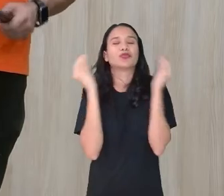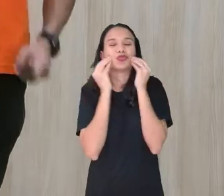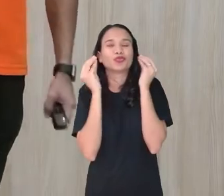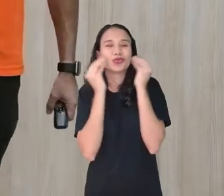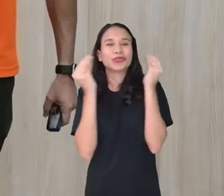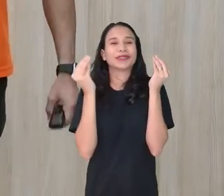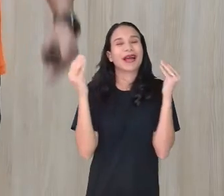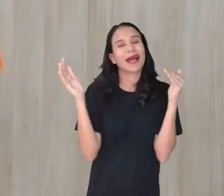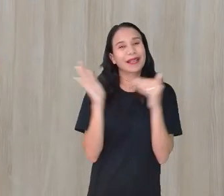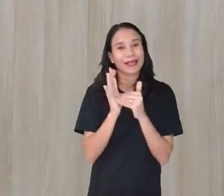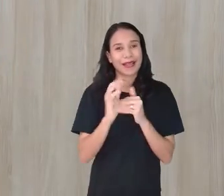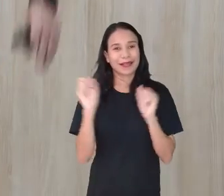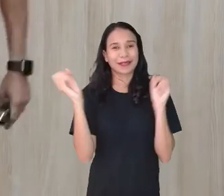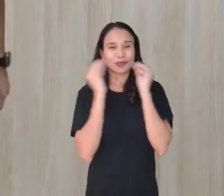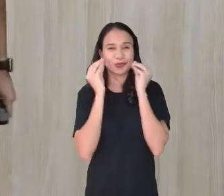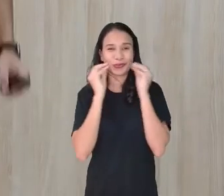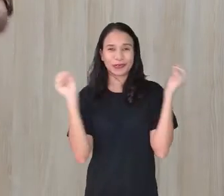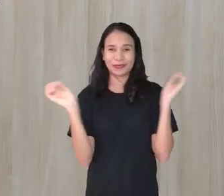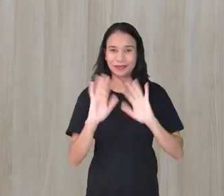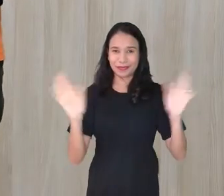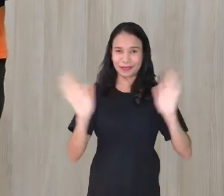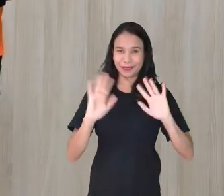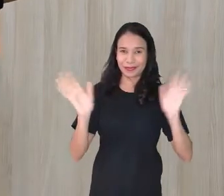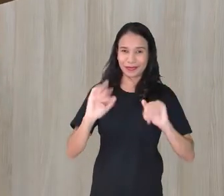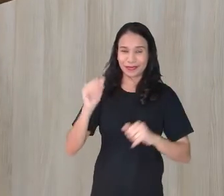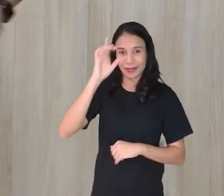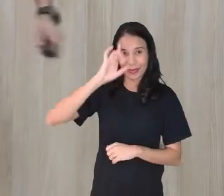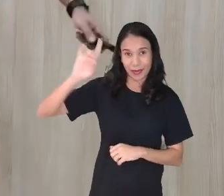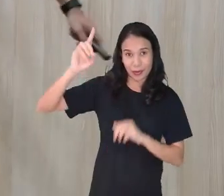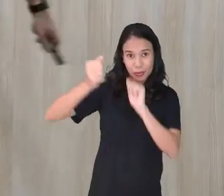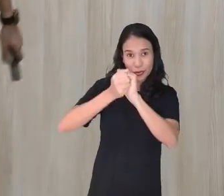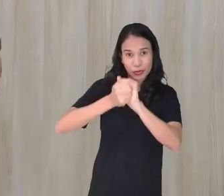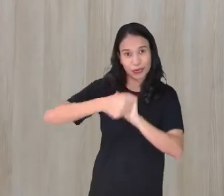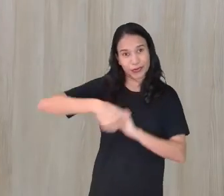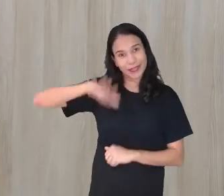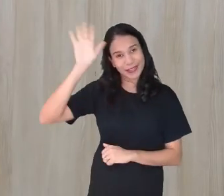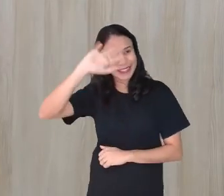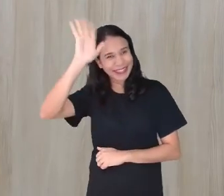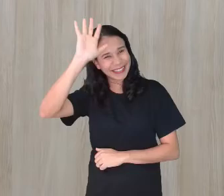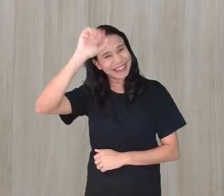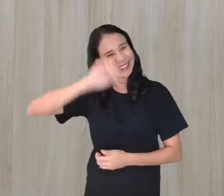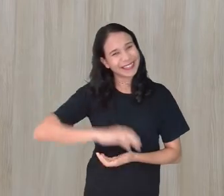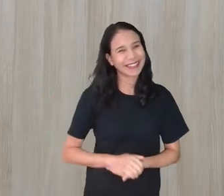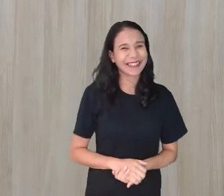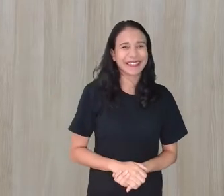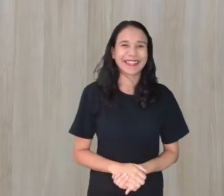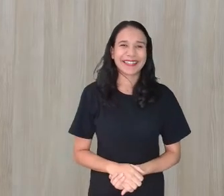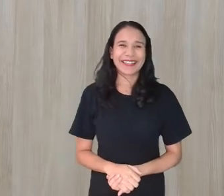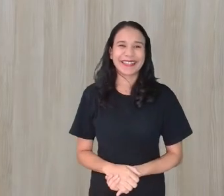esse é tema para a próxima aula. Um cheiro no seu coração, fique com Deus e fui!